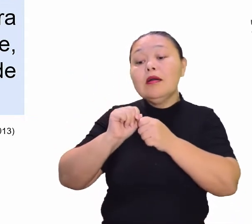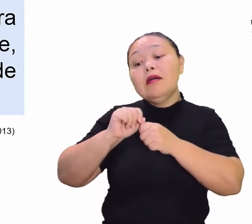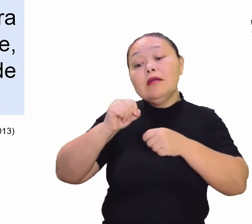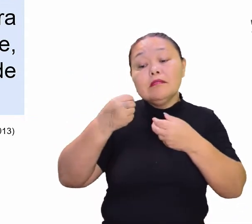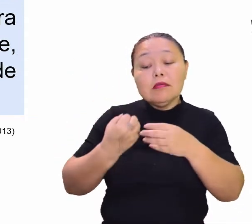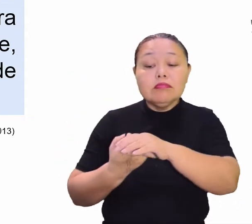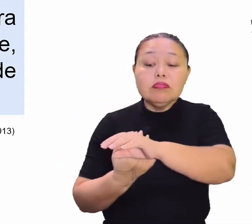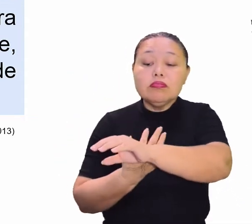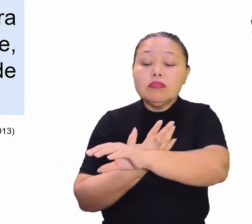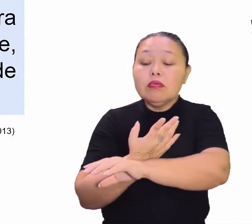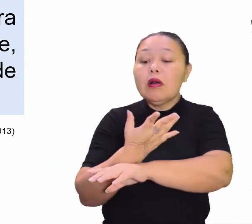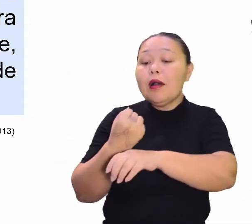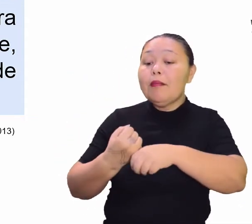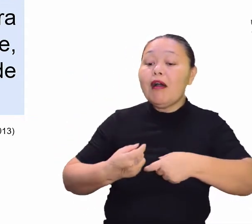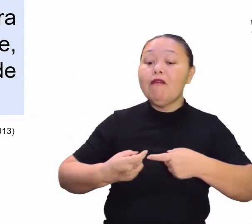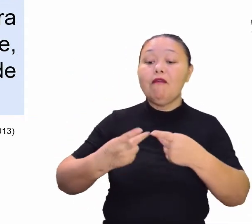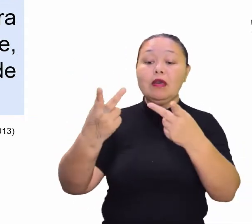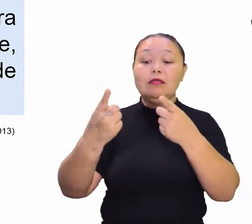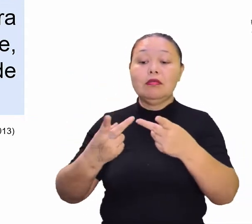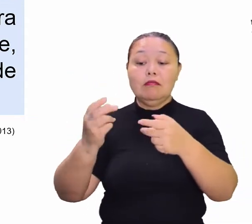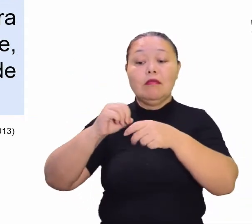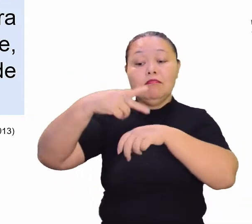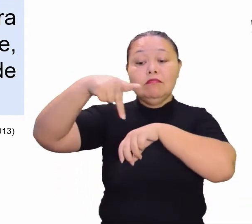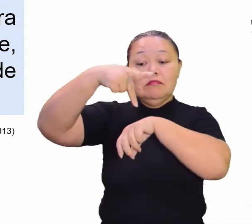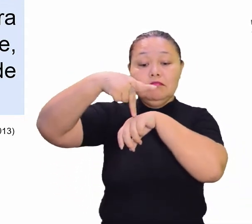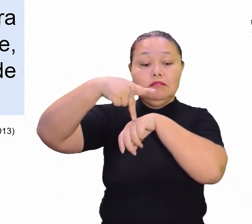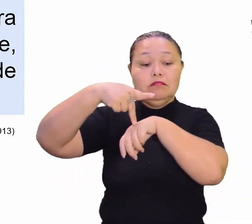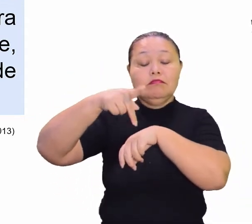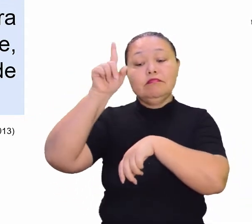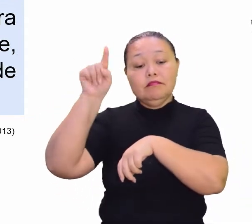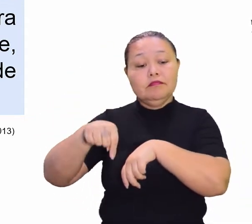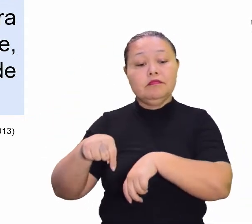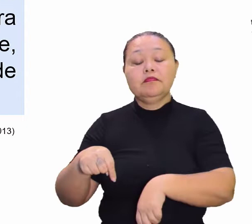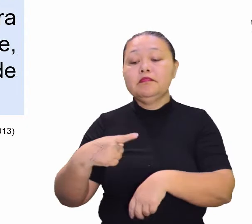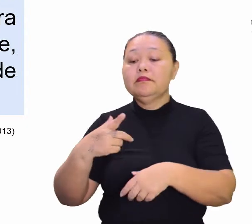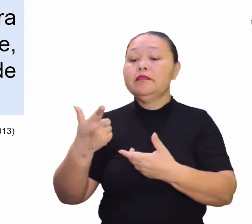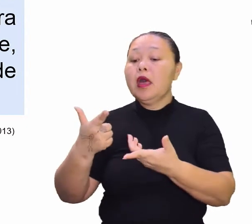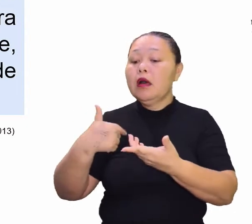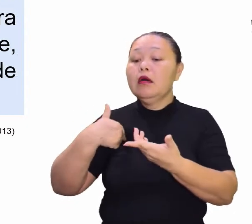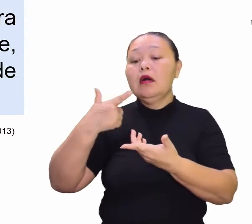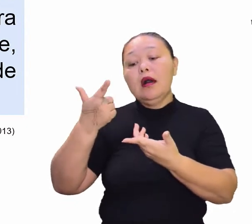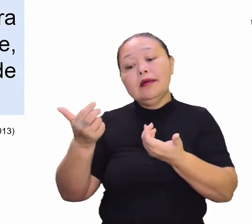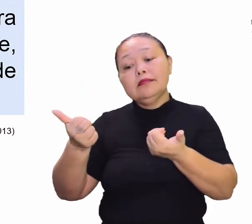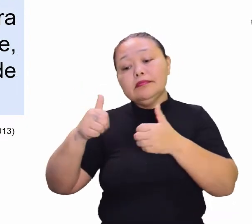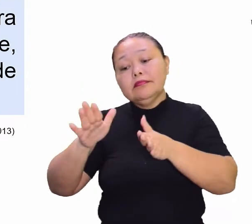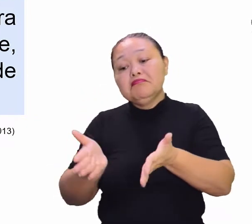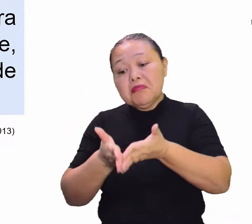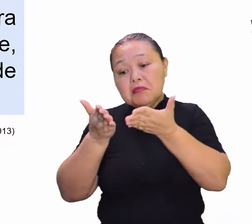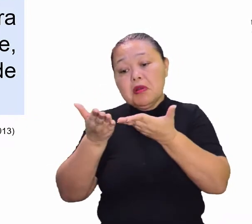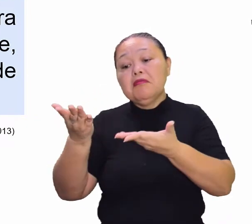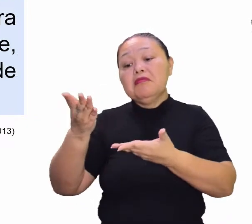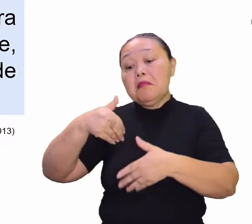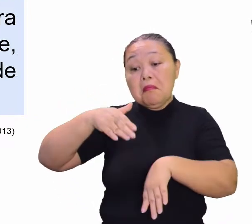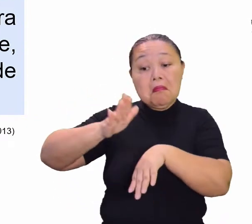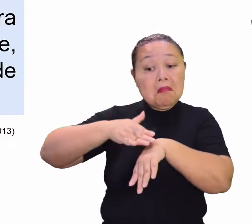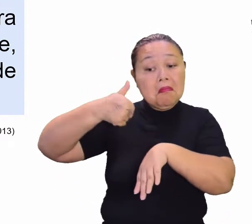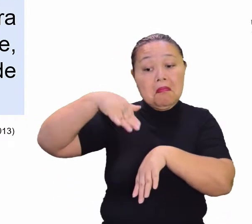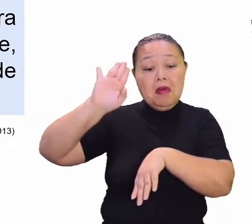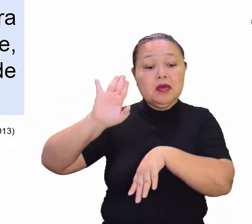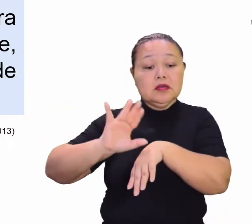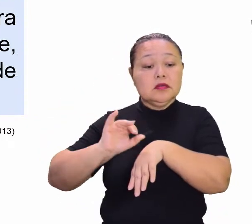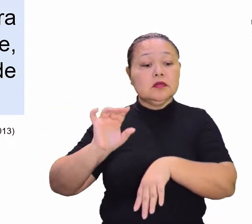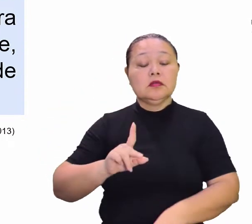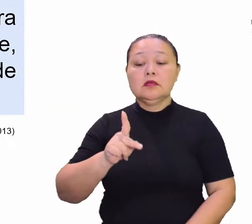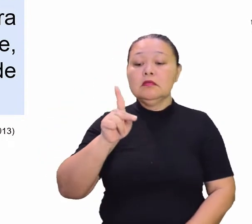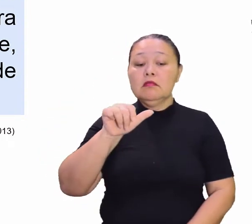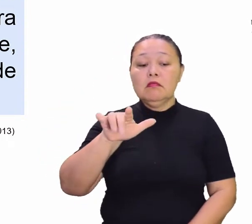exportação. Então, aumentou aí para gerar ainda mais esse problema da pobreza do continente africano. Mas então fala para o aluno aí, só lembra ele o que